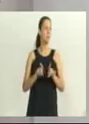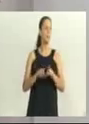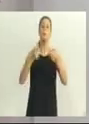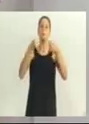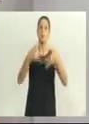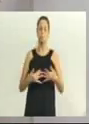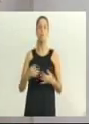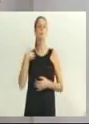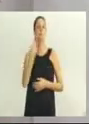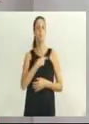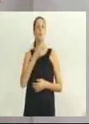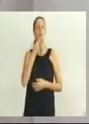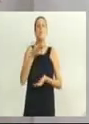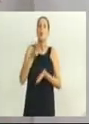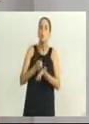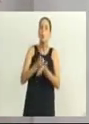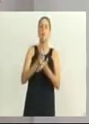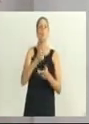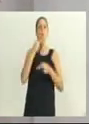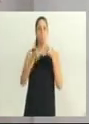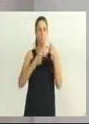falar, continuar falando e